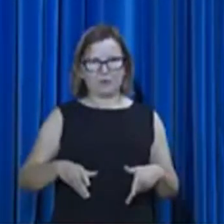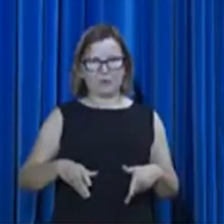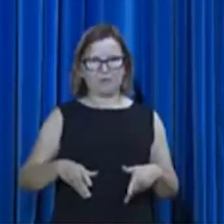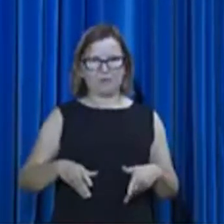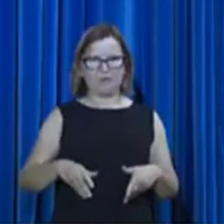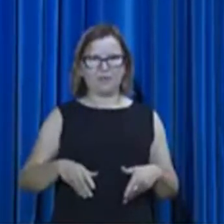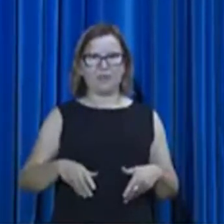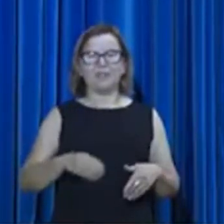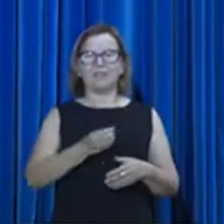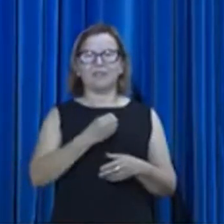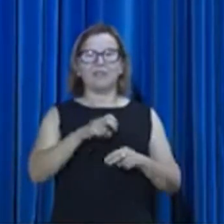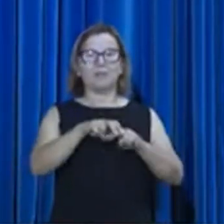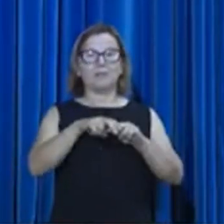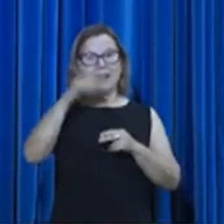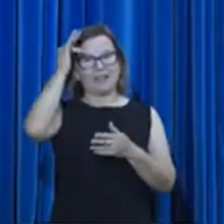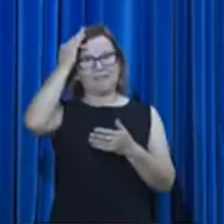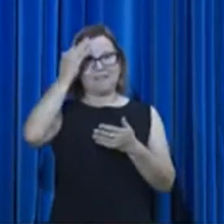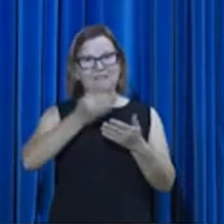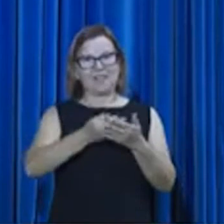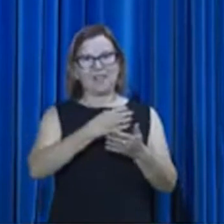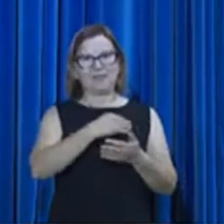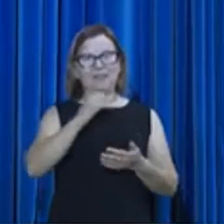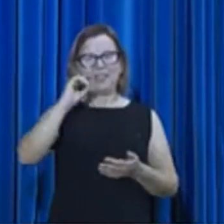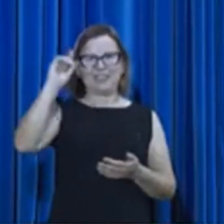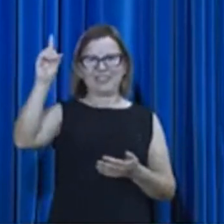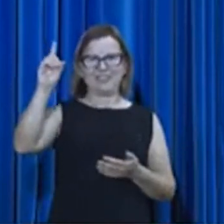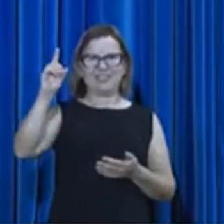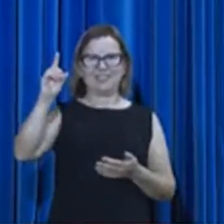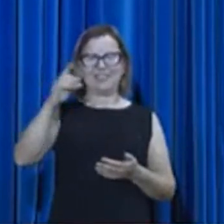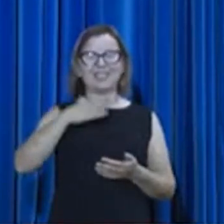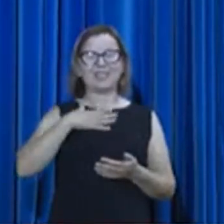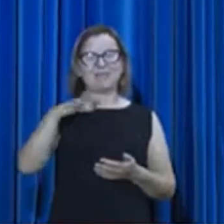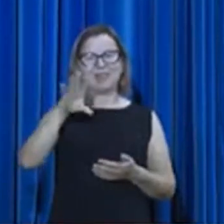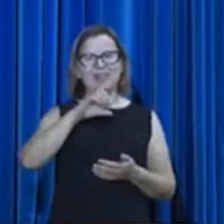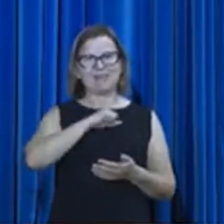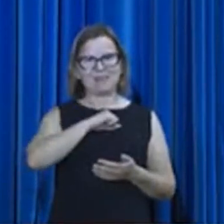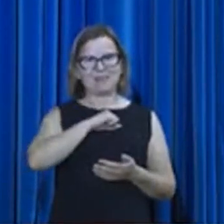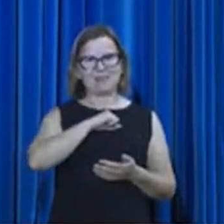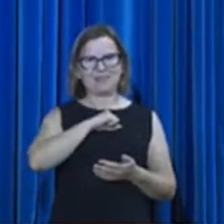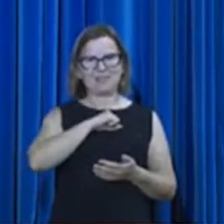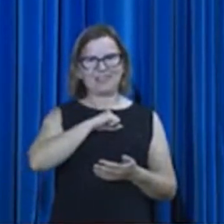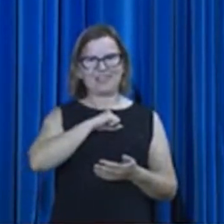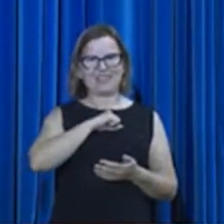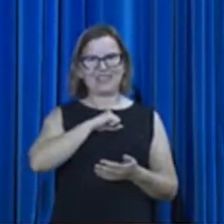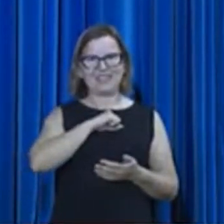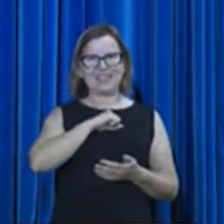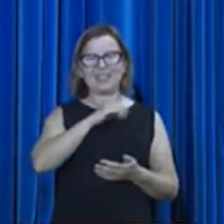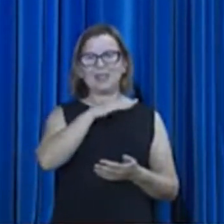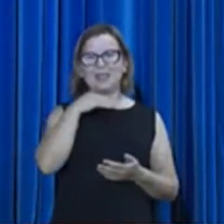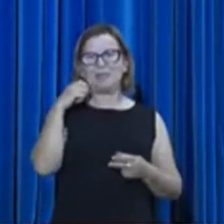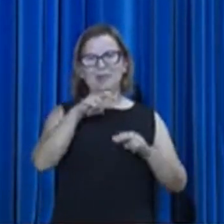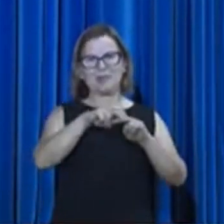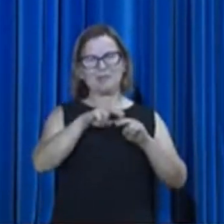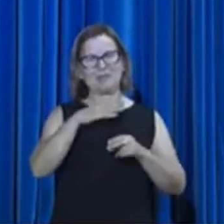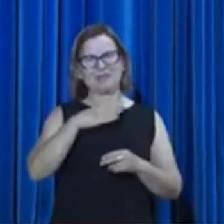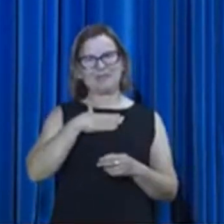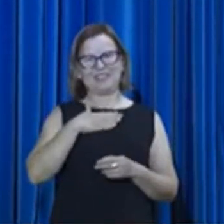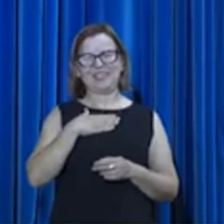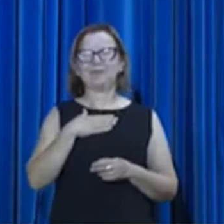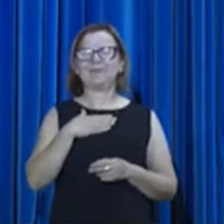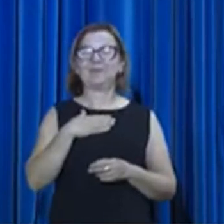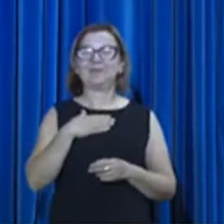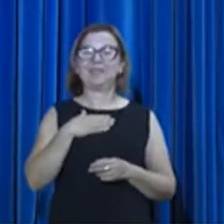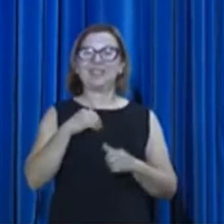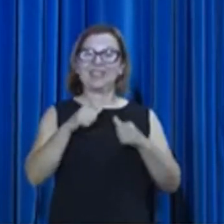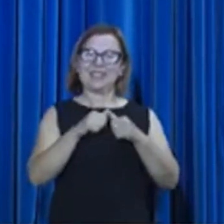por mim. Esta palavra é para a criança que está aqui hoje, para o jovem, para o